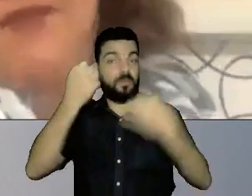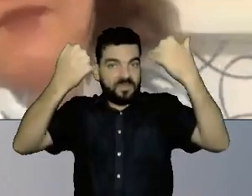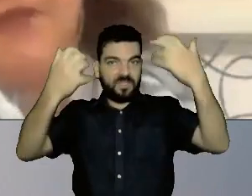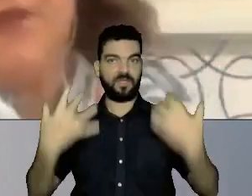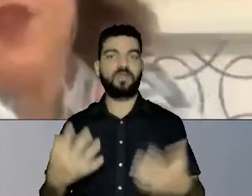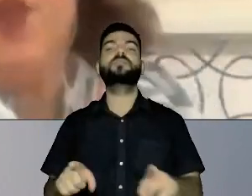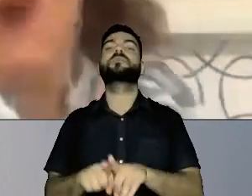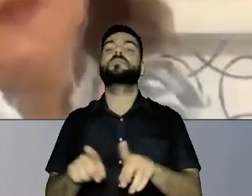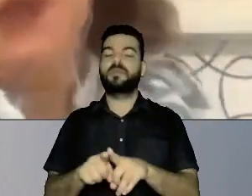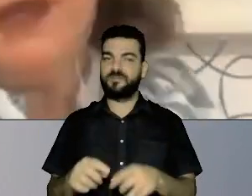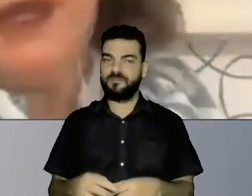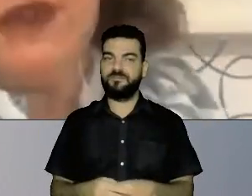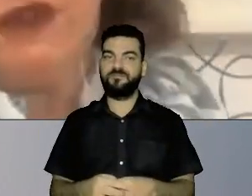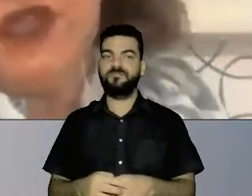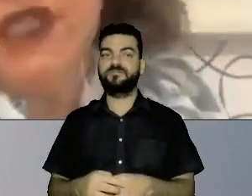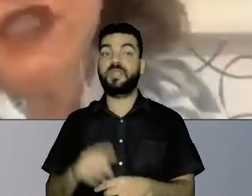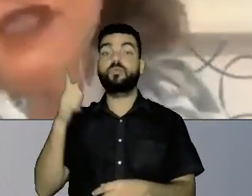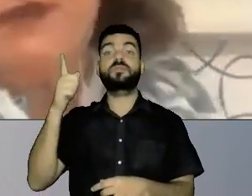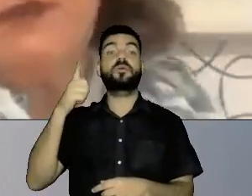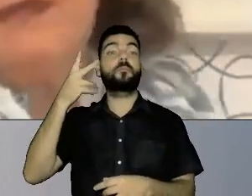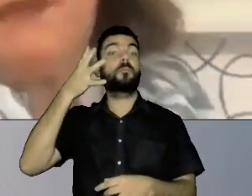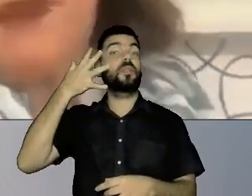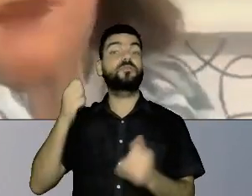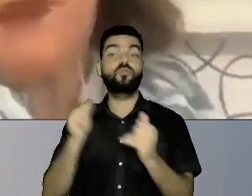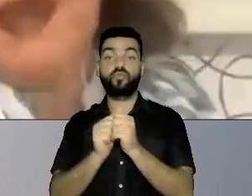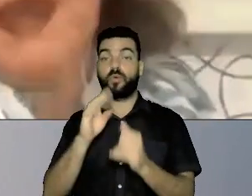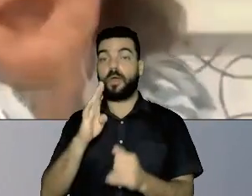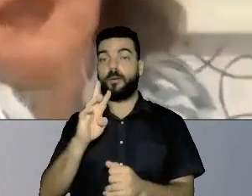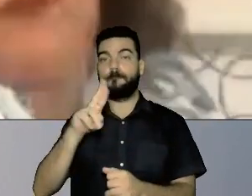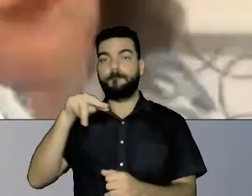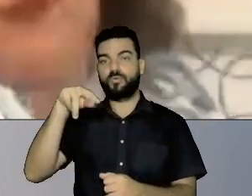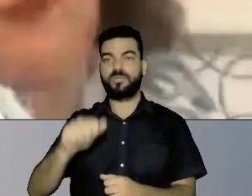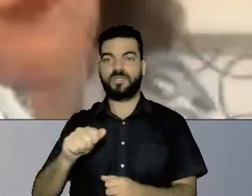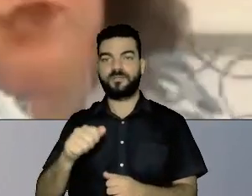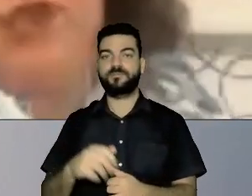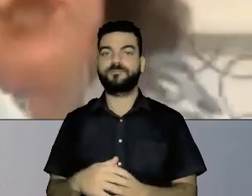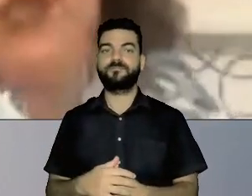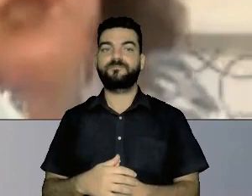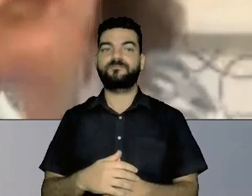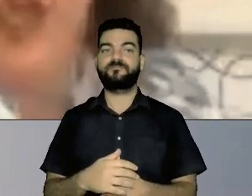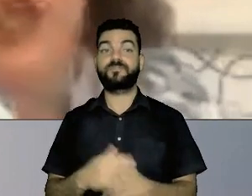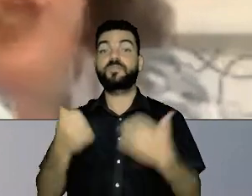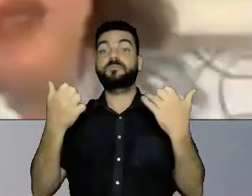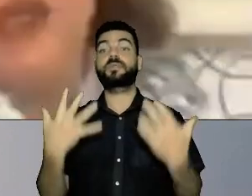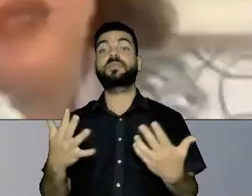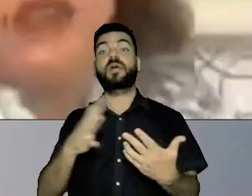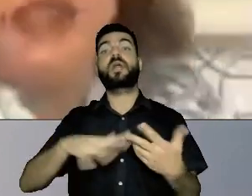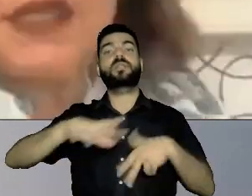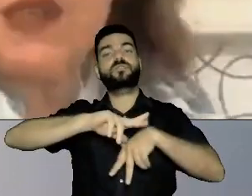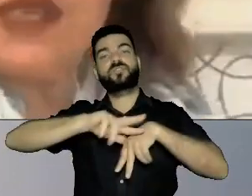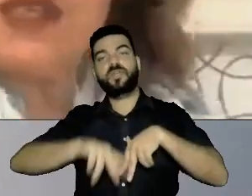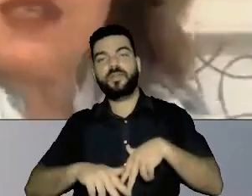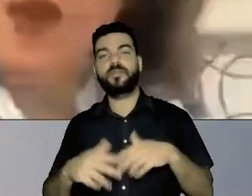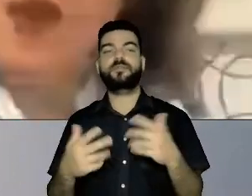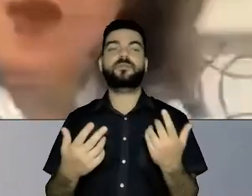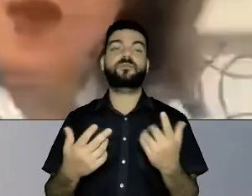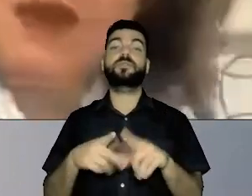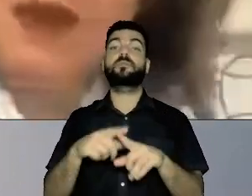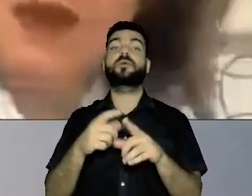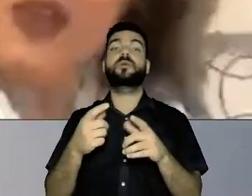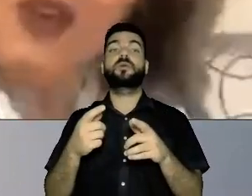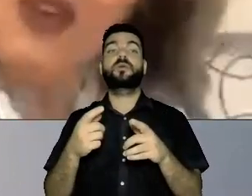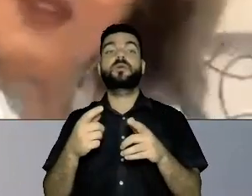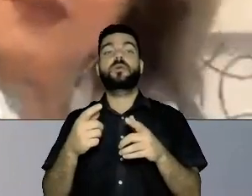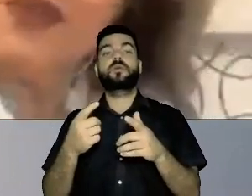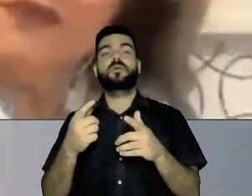a Bruna Benevides, falando de gênero e orientação